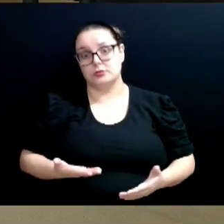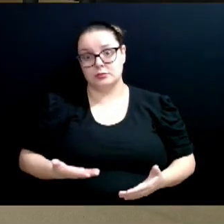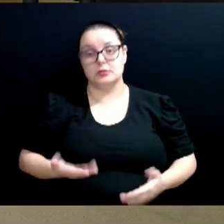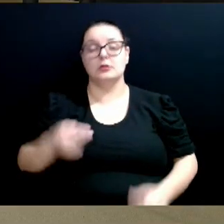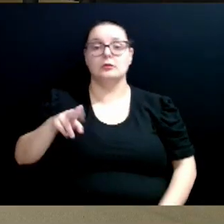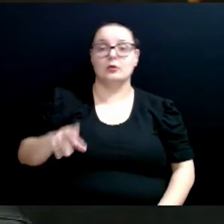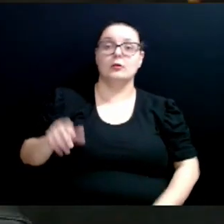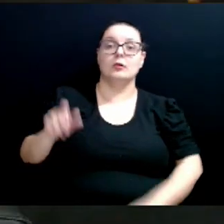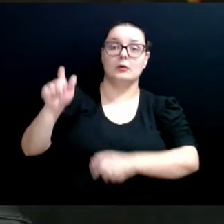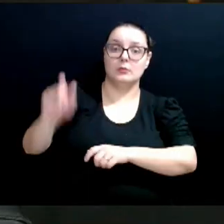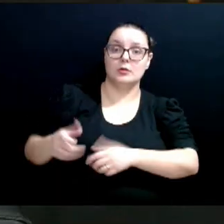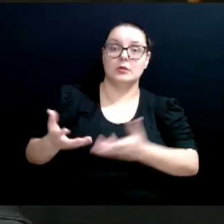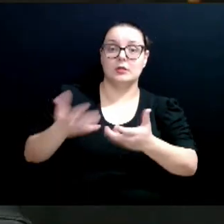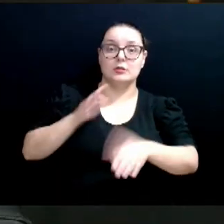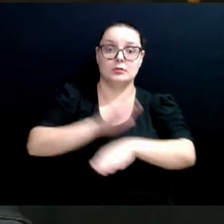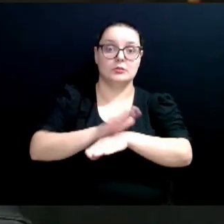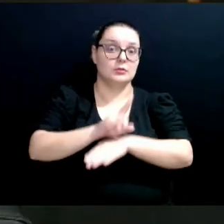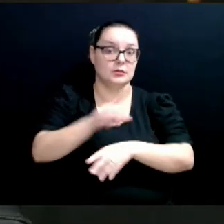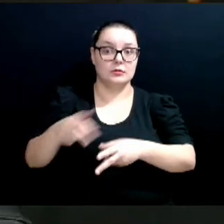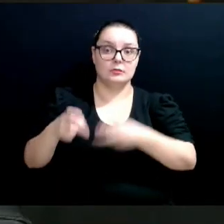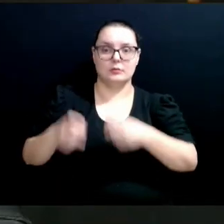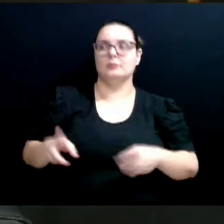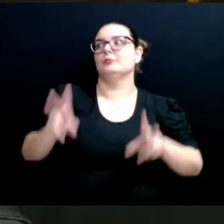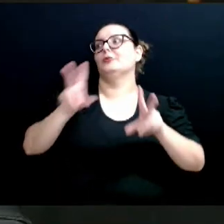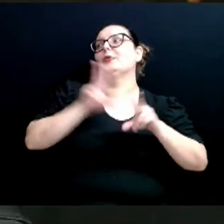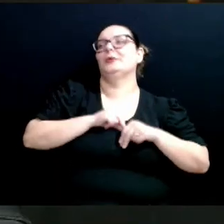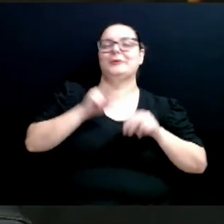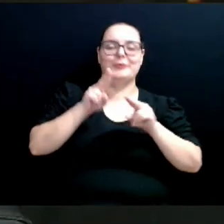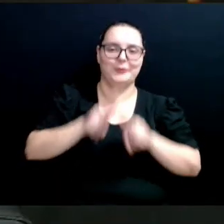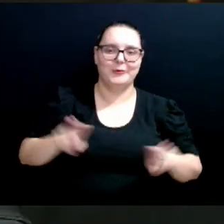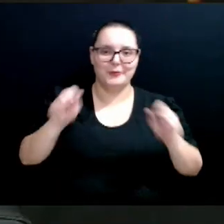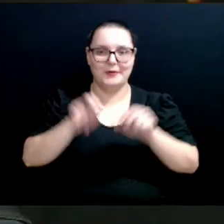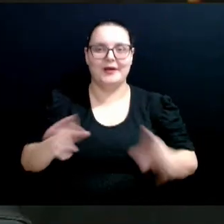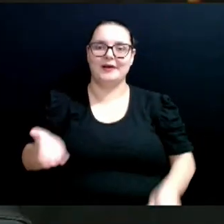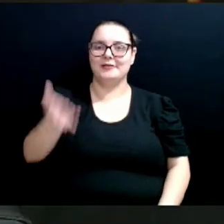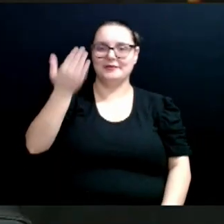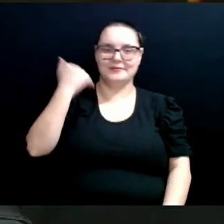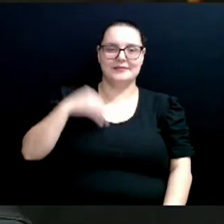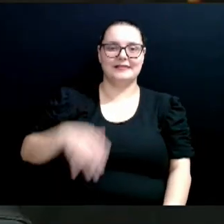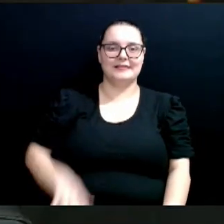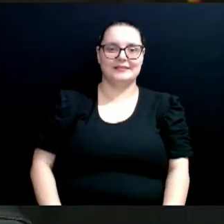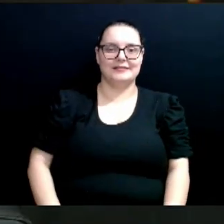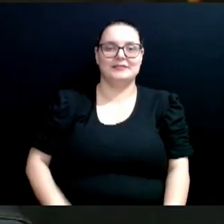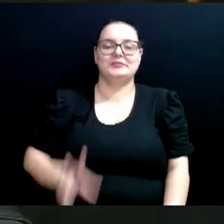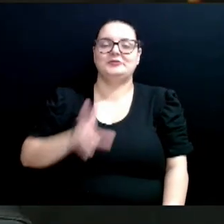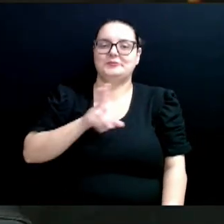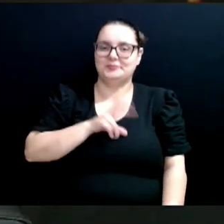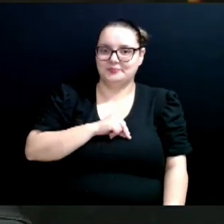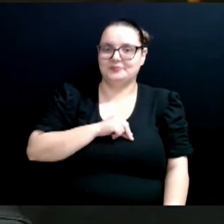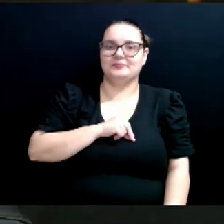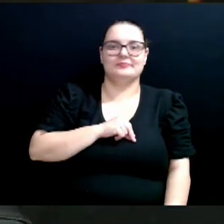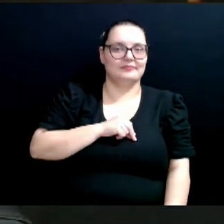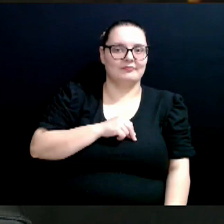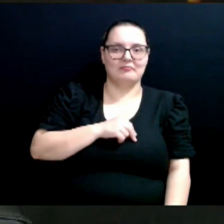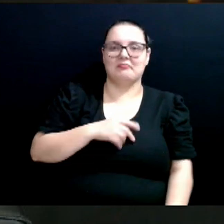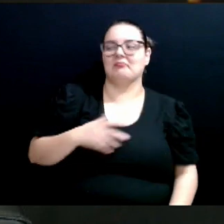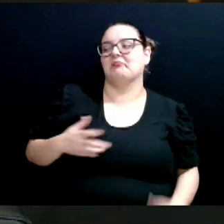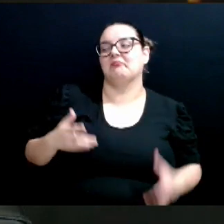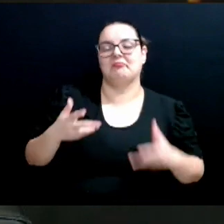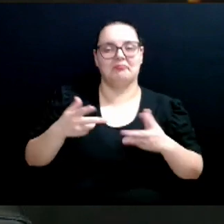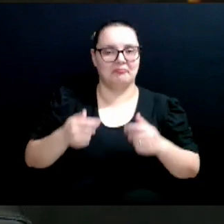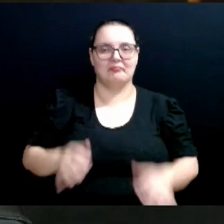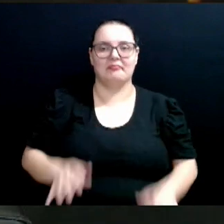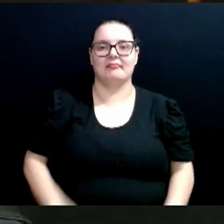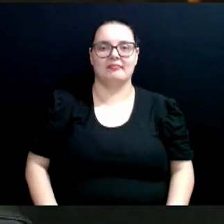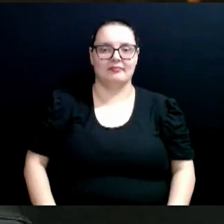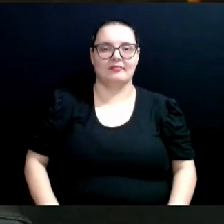Nossa! Uau! Mais uma produção, vamos lá! Gente, olha, é impressionante vai abrindo